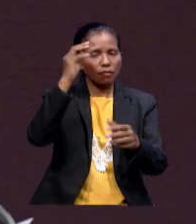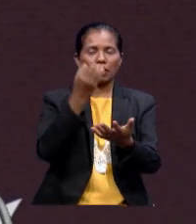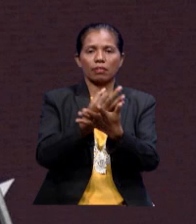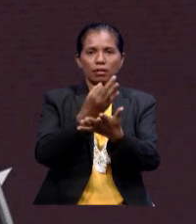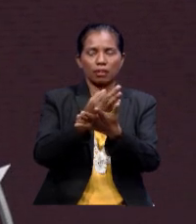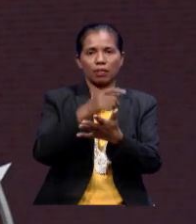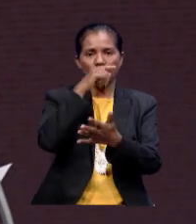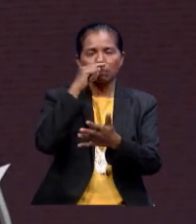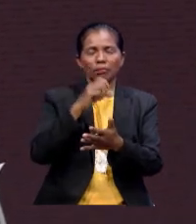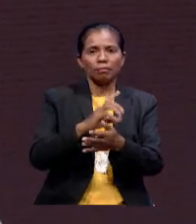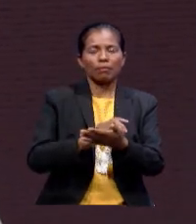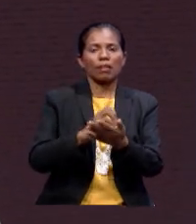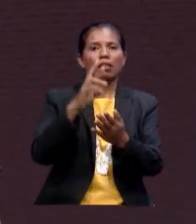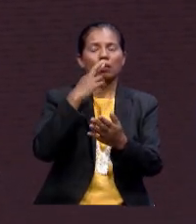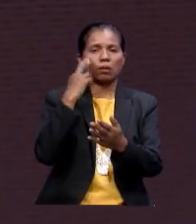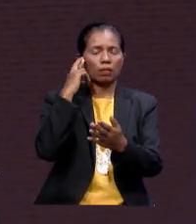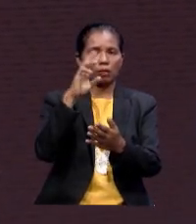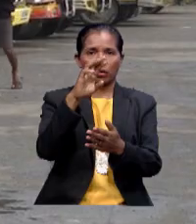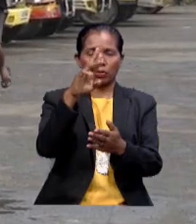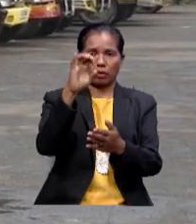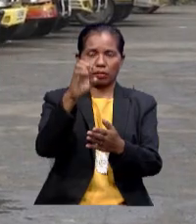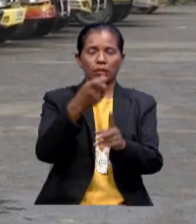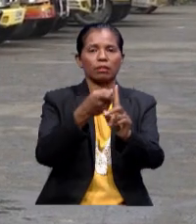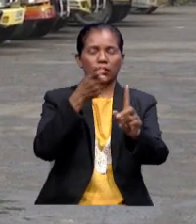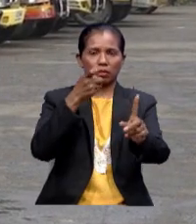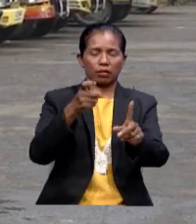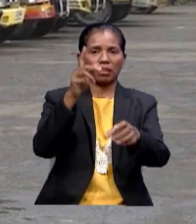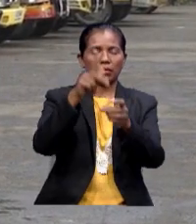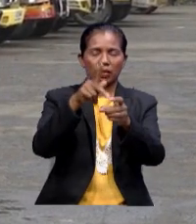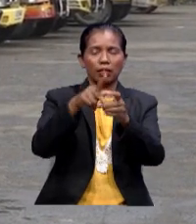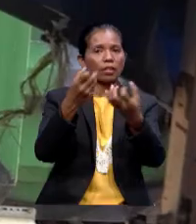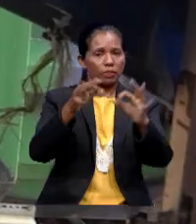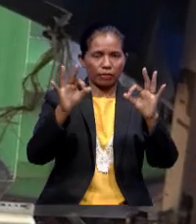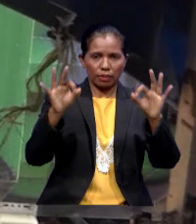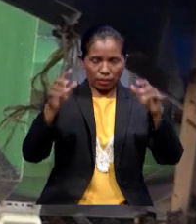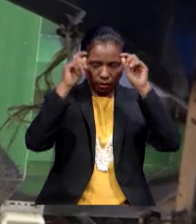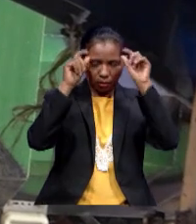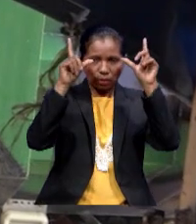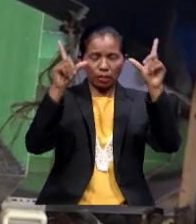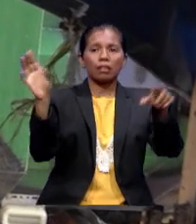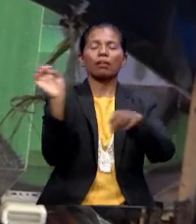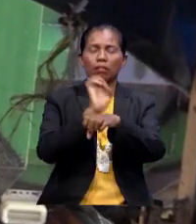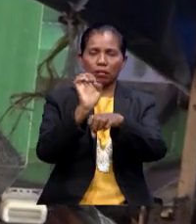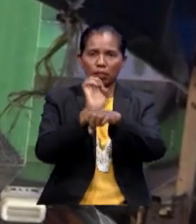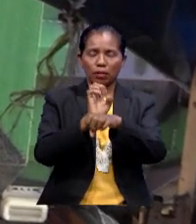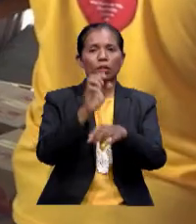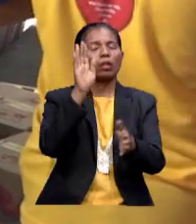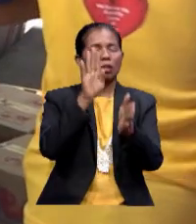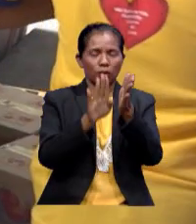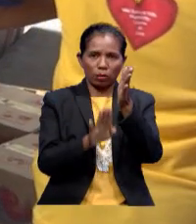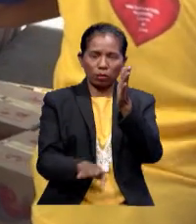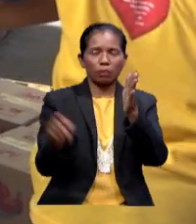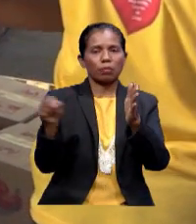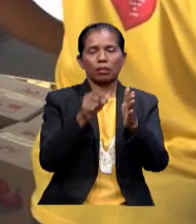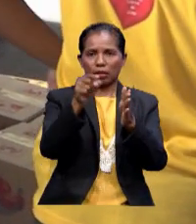Rui Augusto Gomes declara, impacto husi mina matam bayu undang maran, Timor-Leste ni economia se tumba percentagem